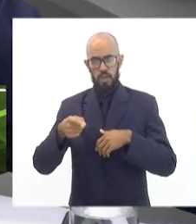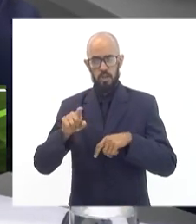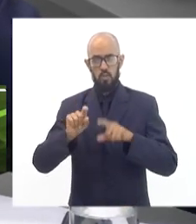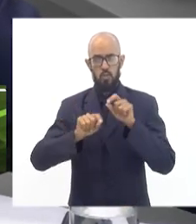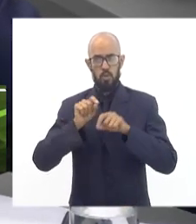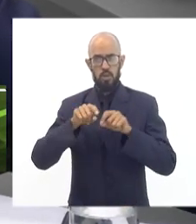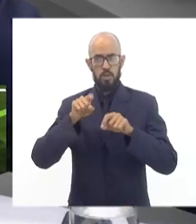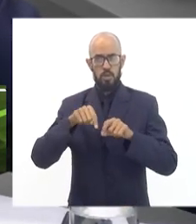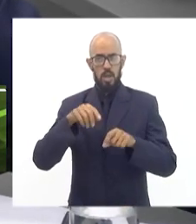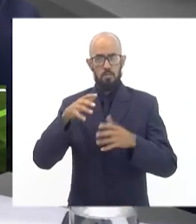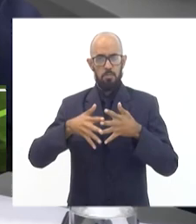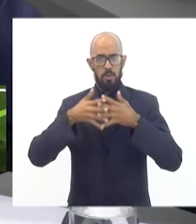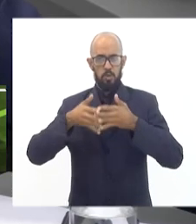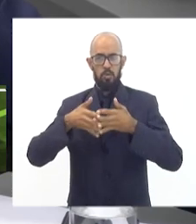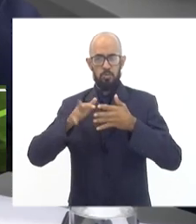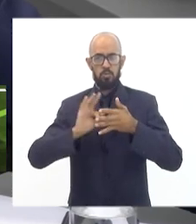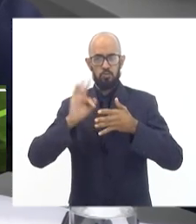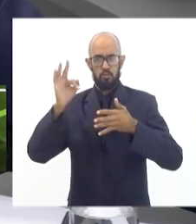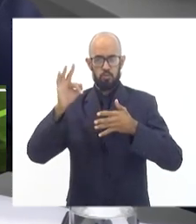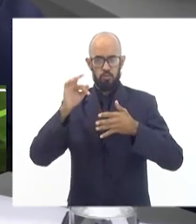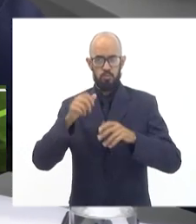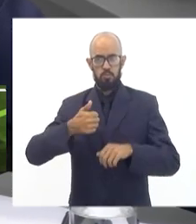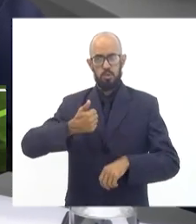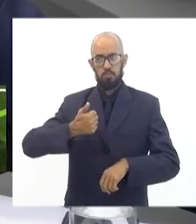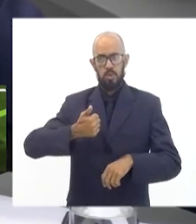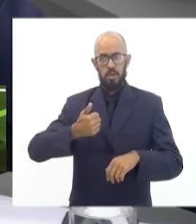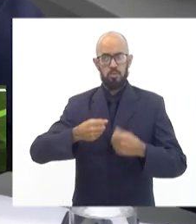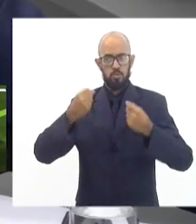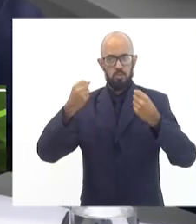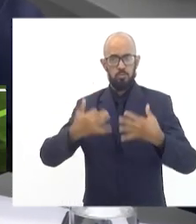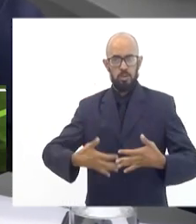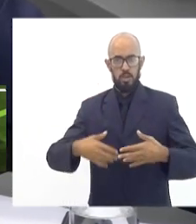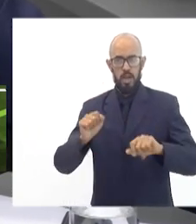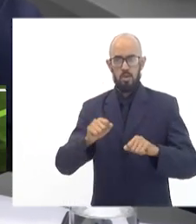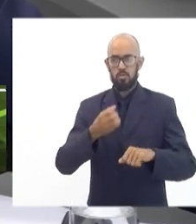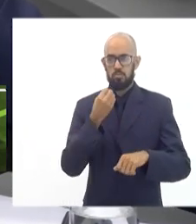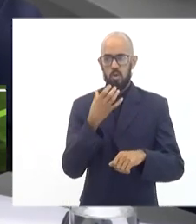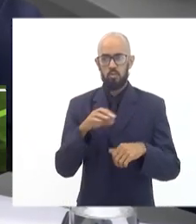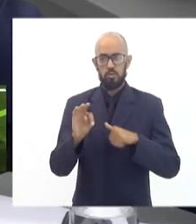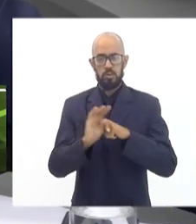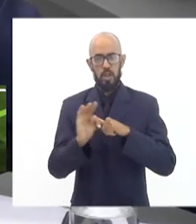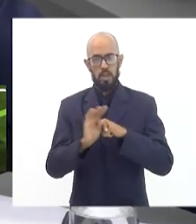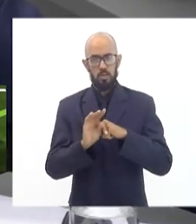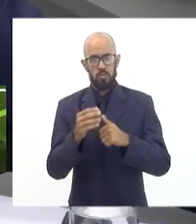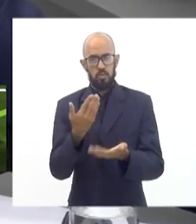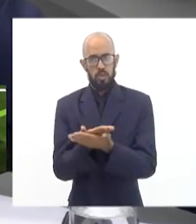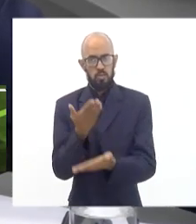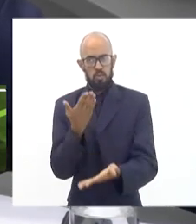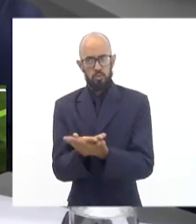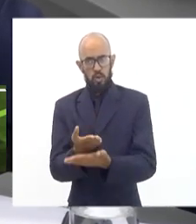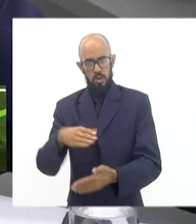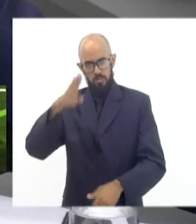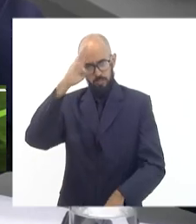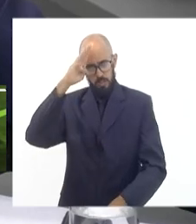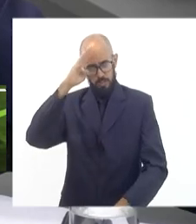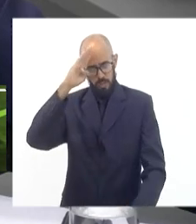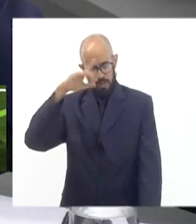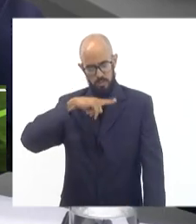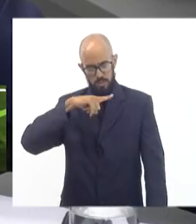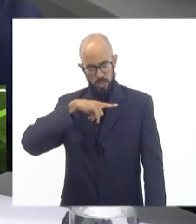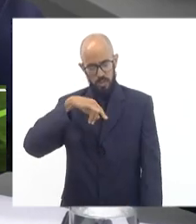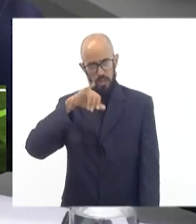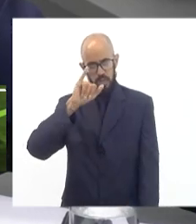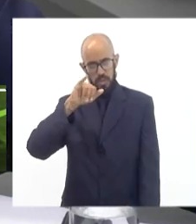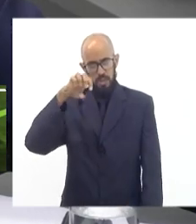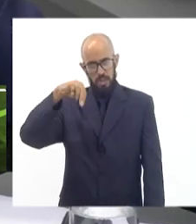Petrópolis para o Futuro primeiro disponibilizar os bons técnicos que as escolas militares têm do IME